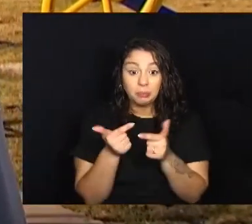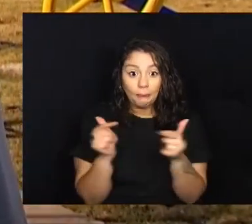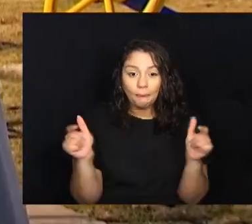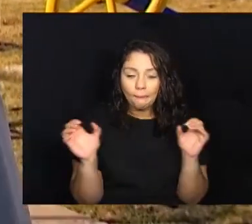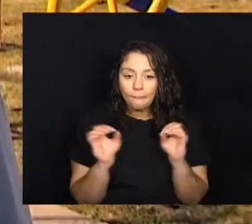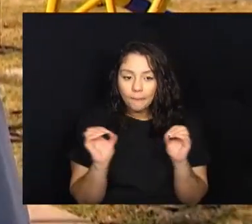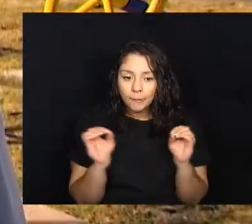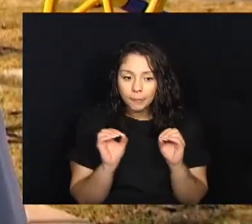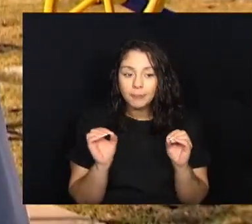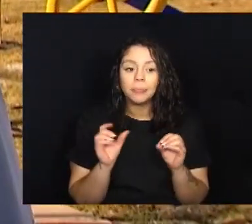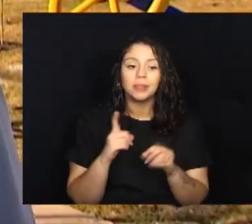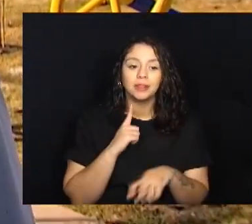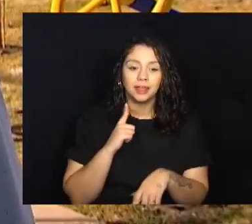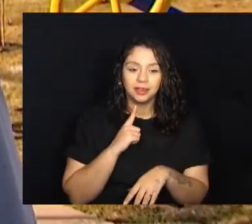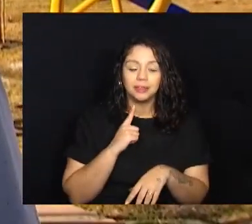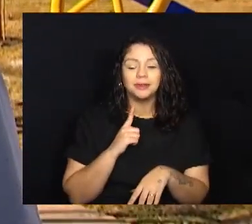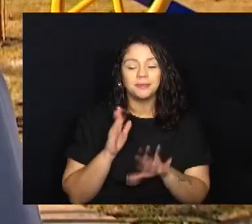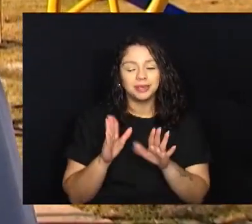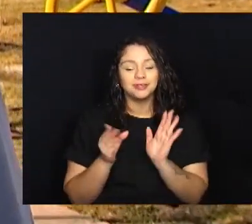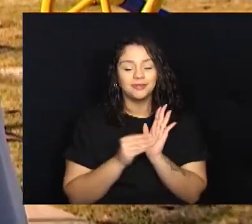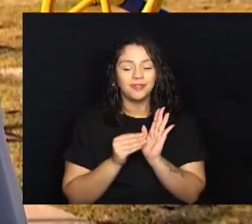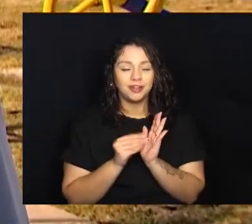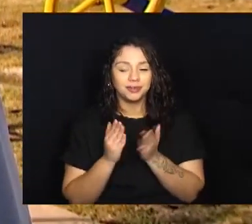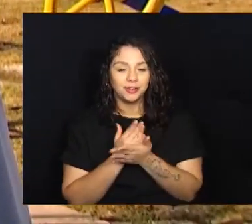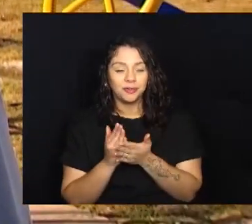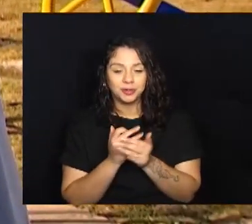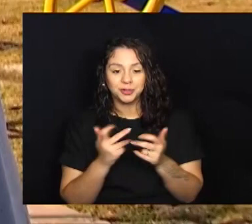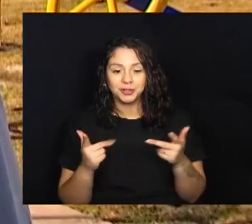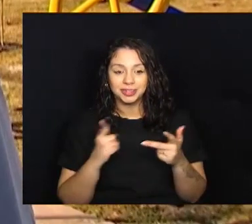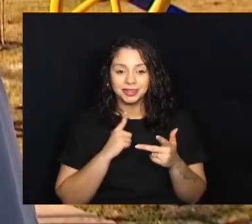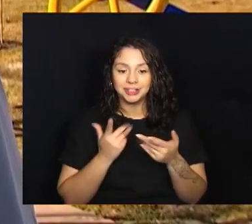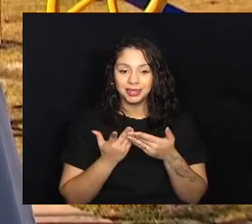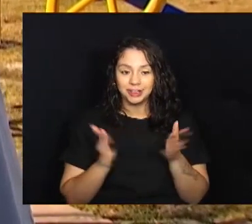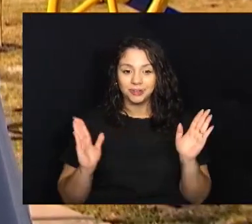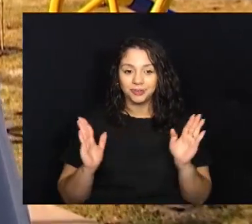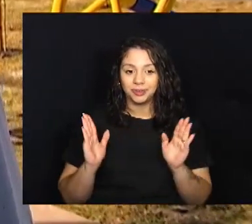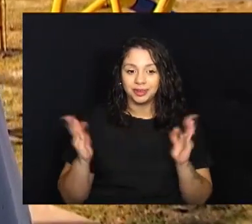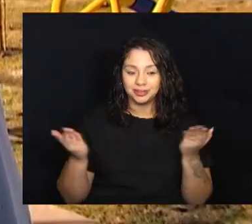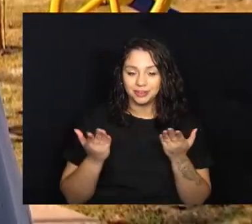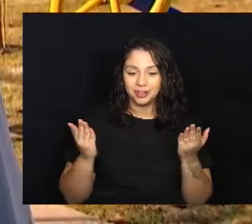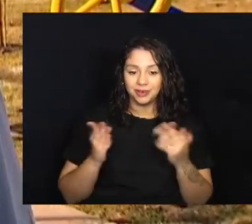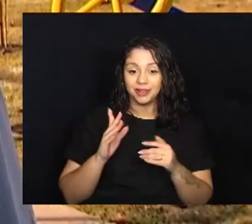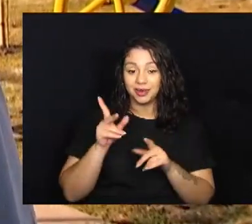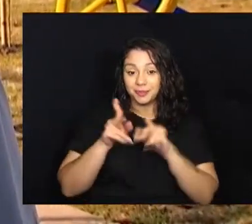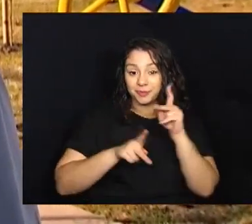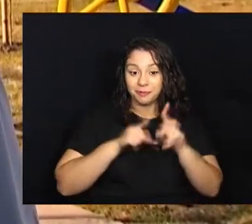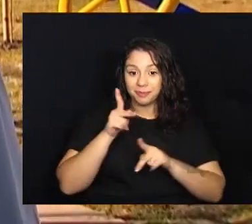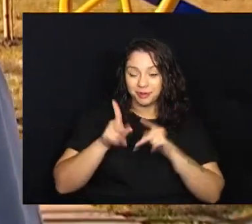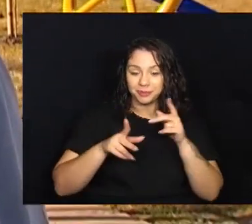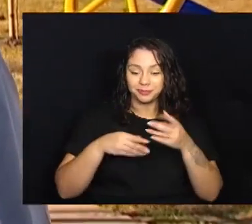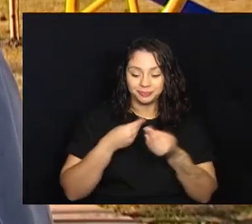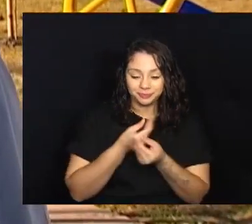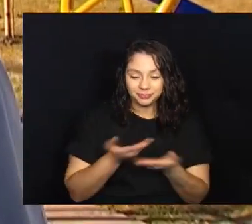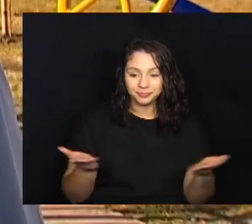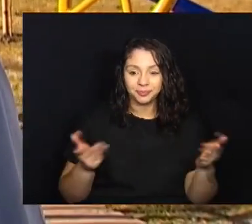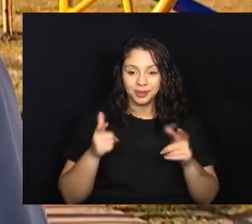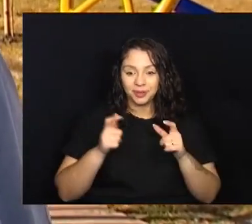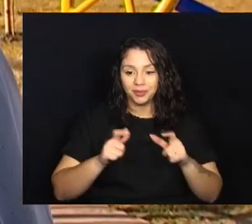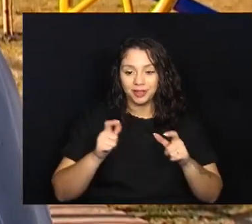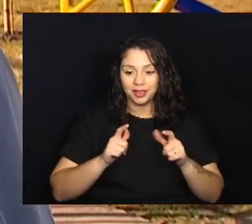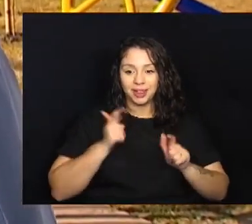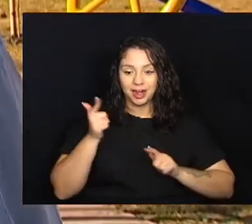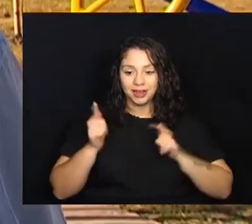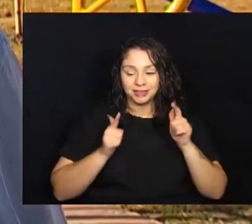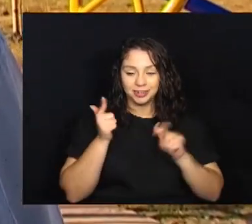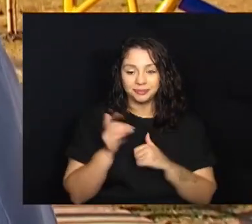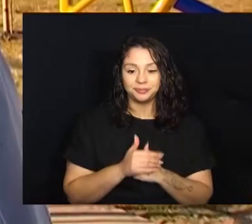tem melhorias para vir ainda, está faltando algumas coisas. Temos a inauguração agora em breve e a população ganha mais um espaço de lazer. Estou vendo também